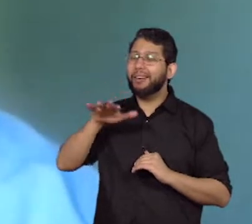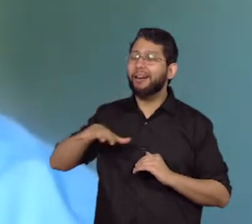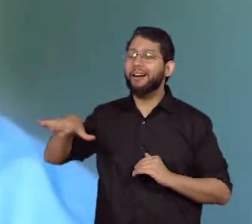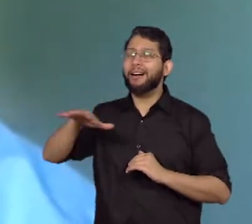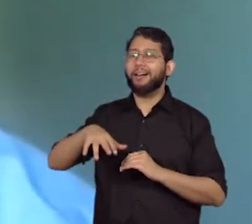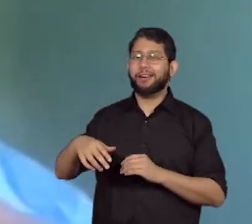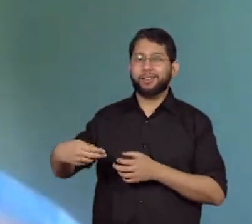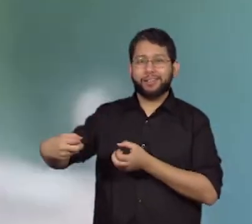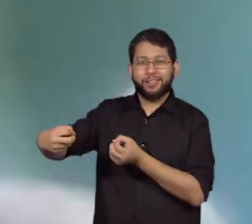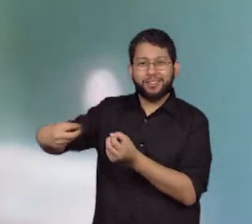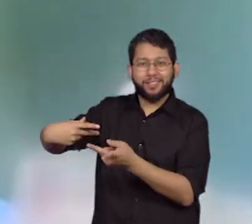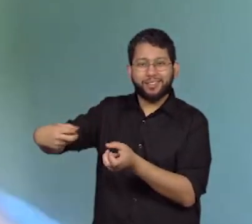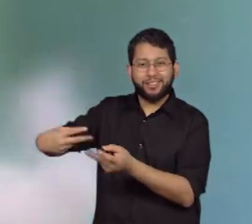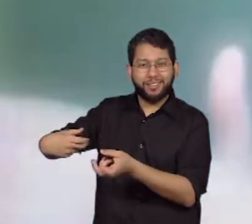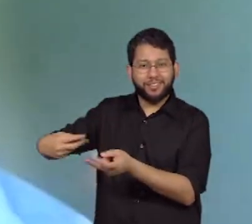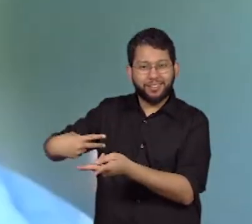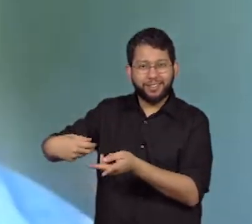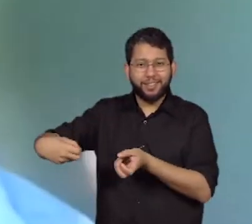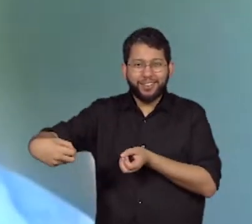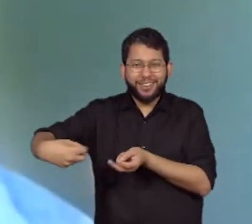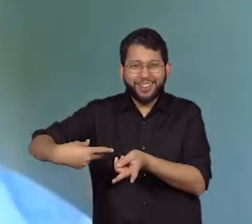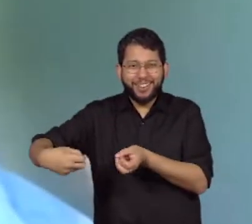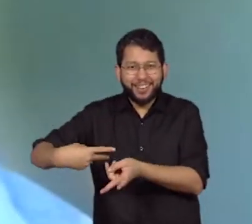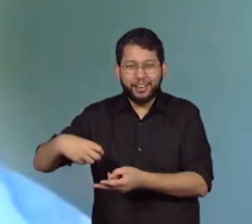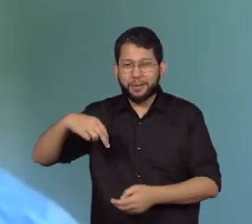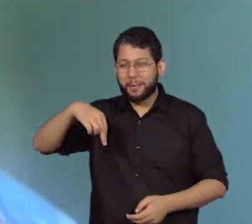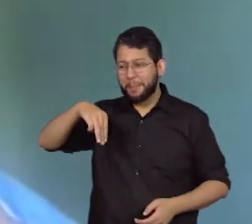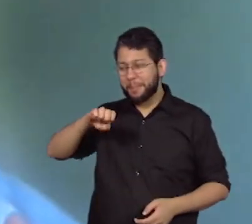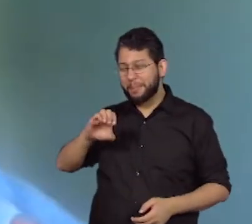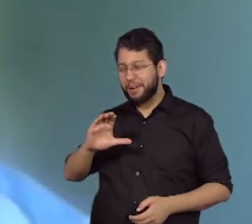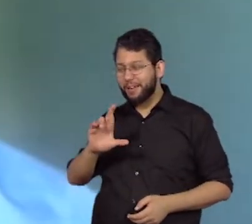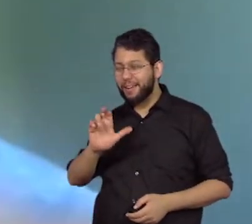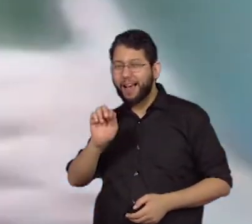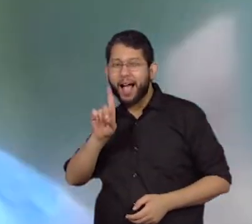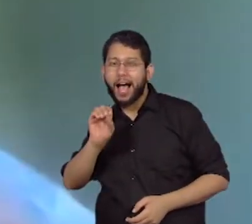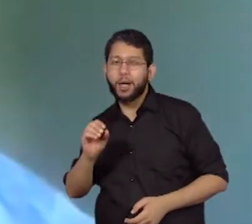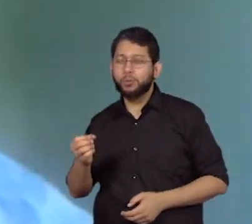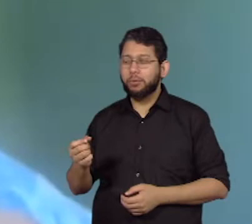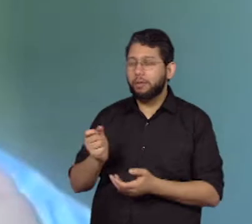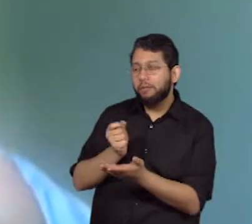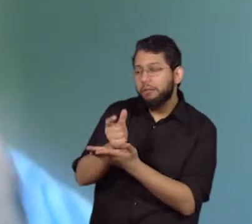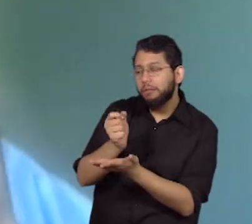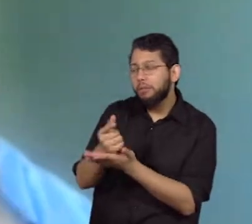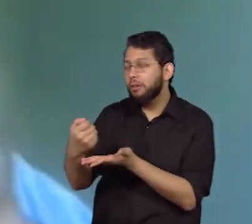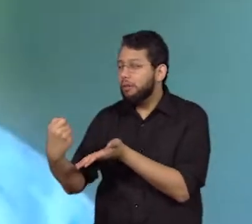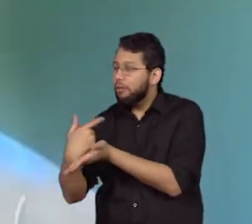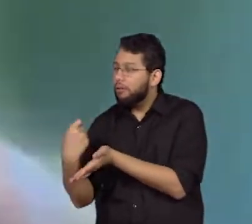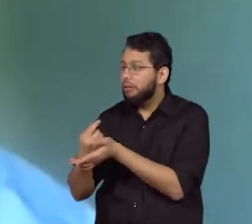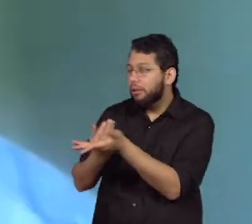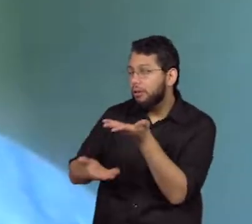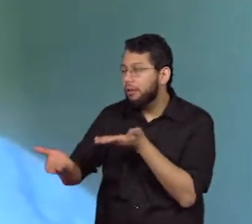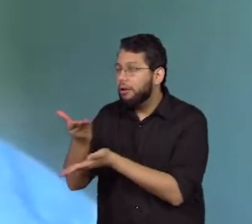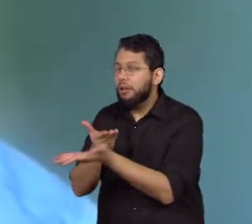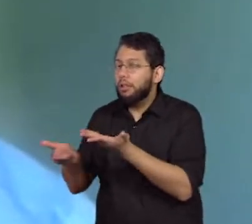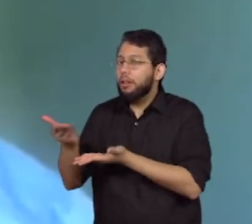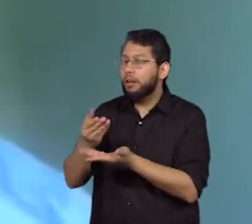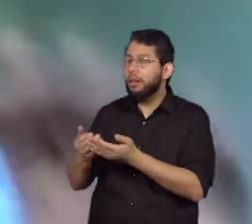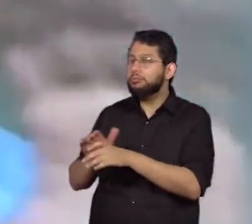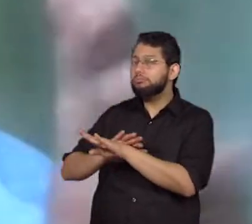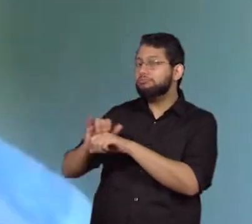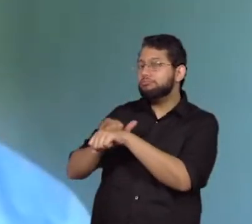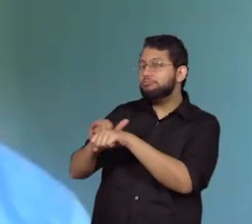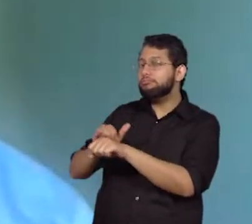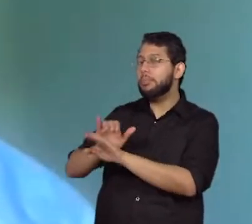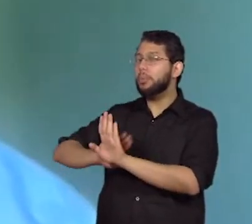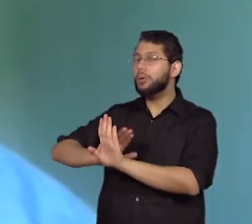mercado para a gente conseguir fazer projetos comerciais mais bacanas e tudo mais. Eu tenho uma ideia aqui, parece meio